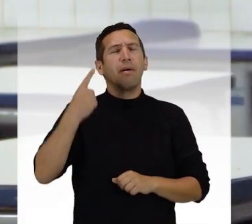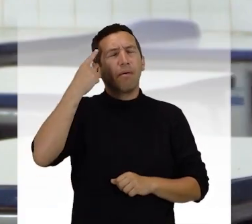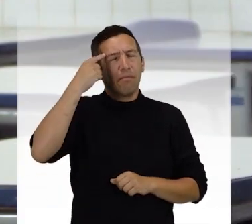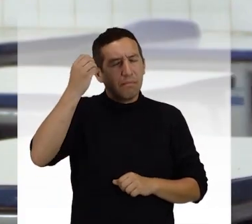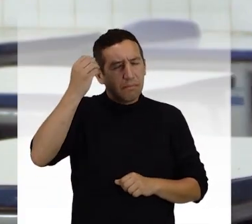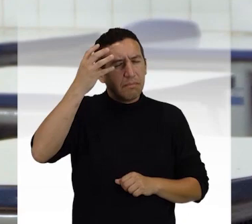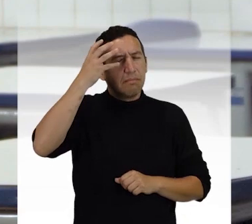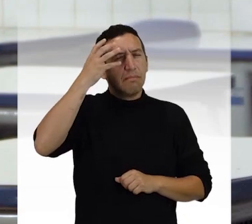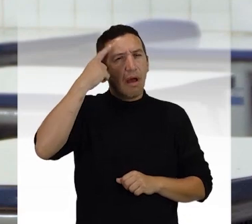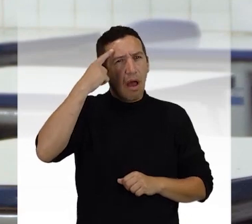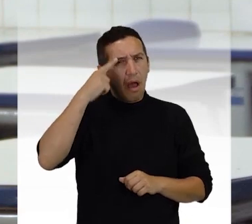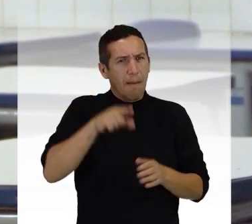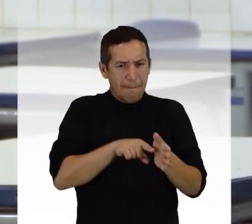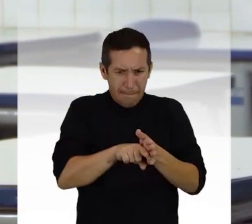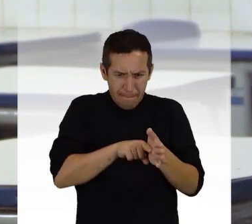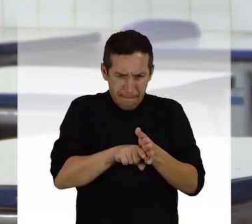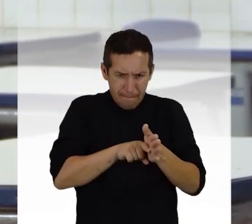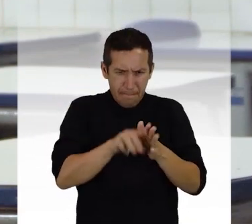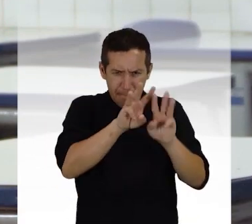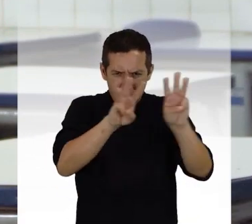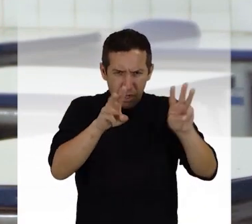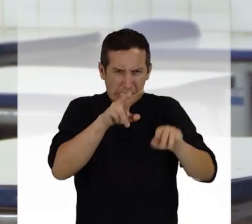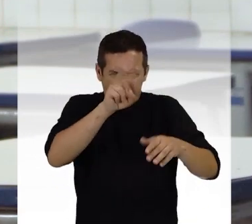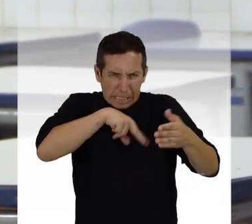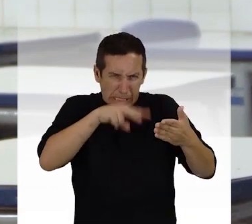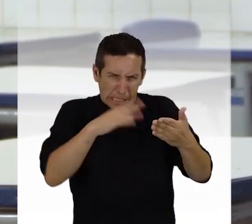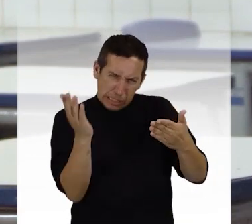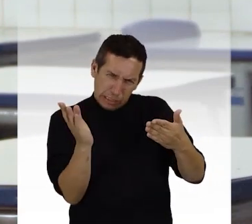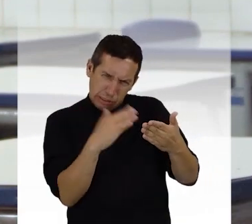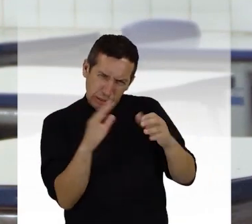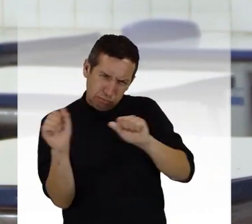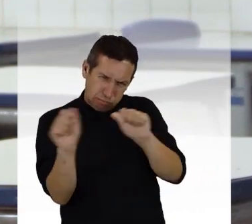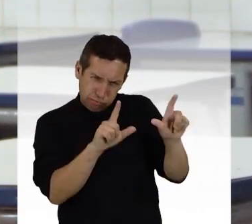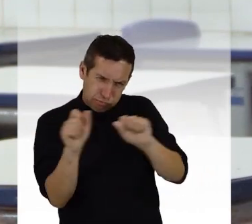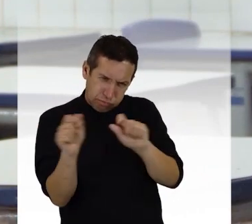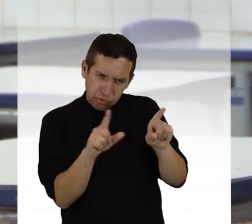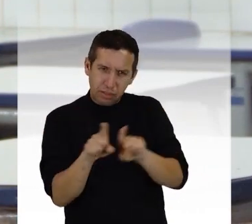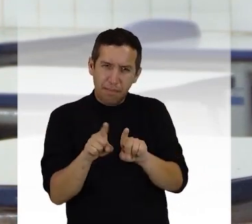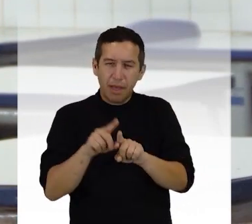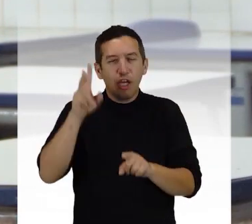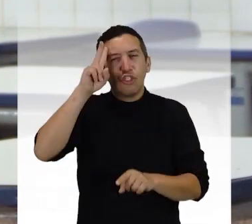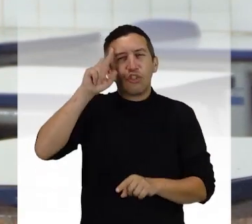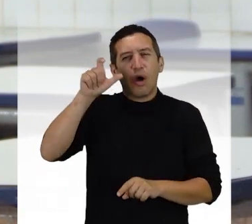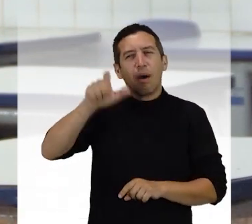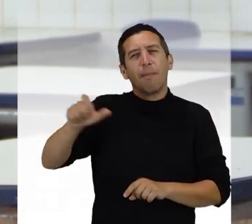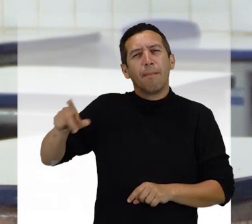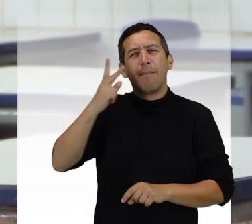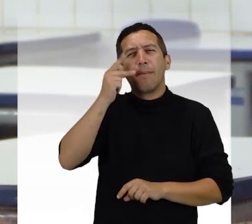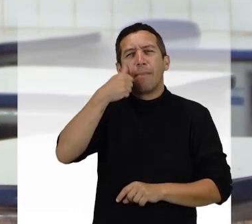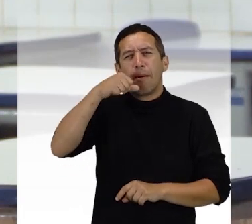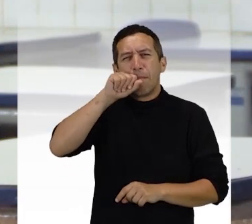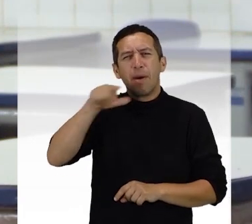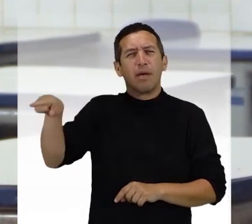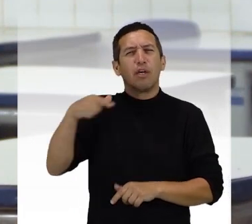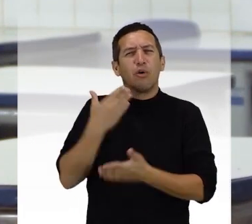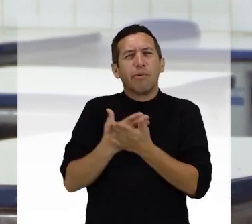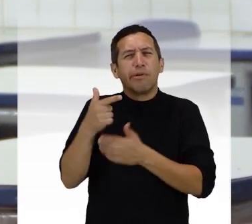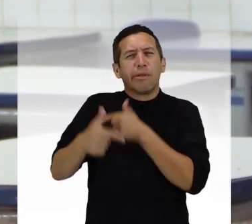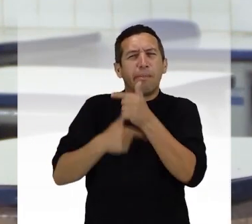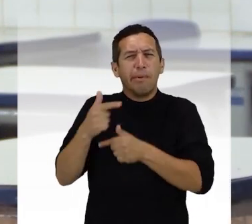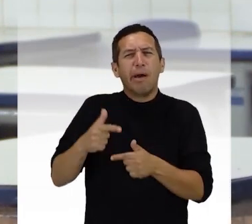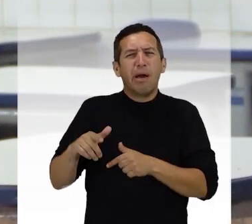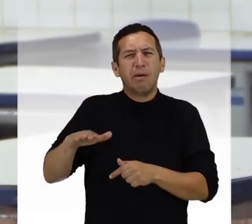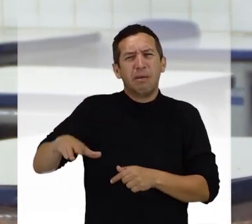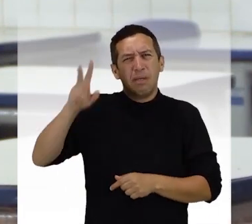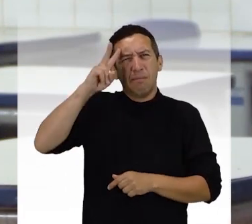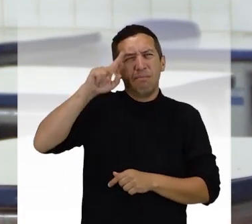minha inspiração, primeiramente, foi, eu pesquisei na internet um bocado de conto, né? Comecei a ler e também inspirei na história dos meus pais, que, desde cedo começaram